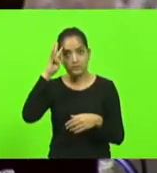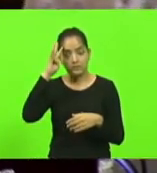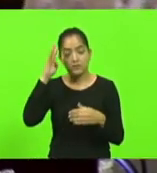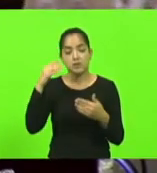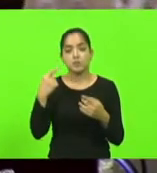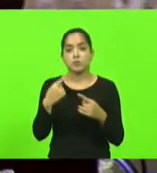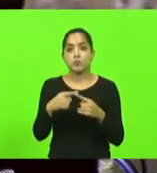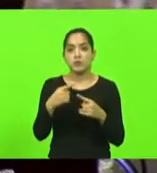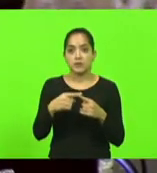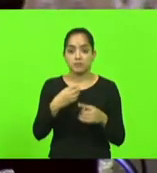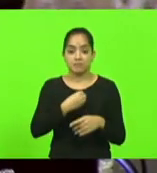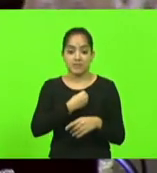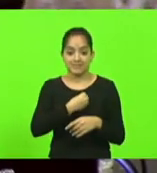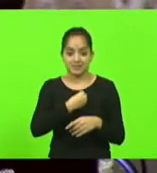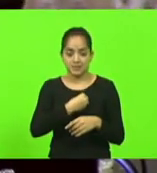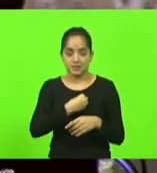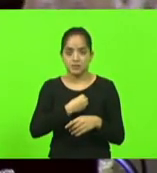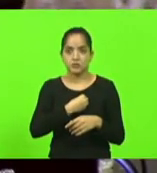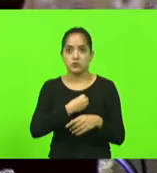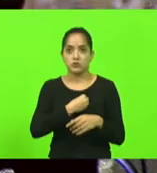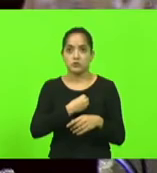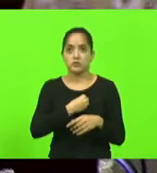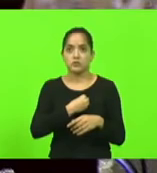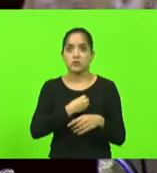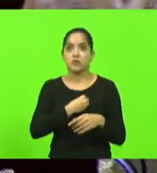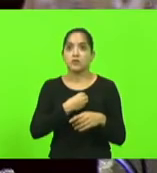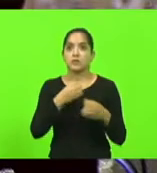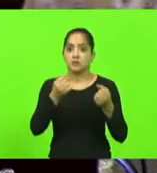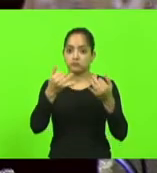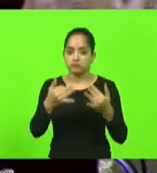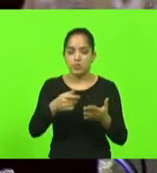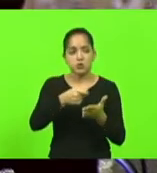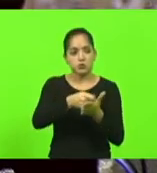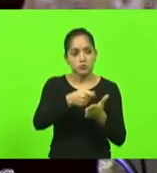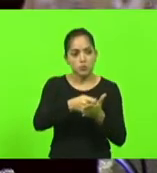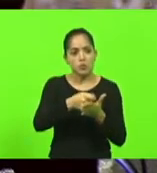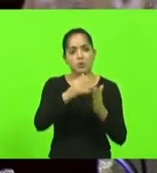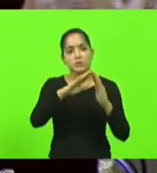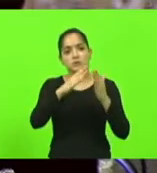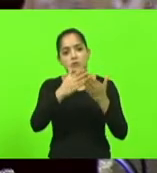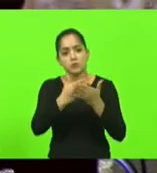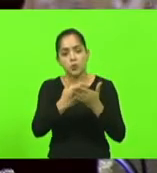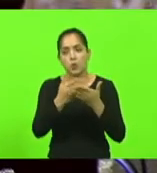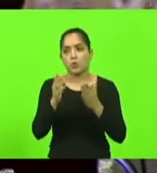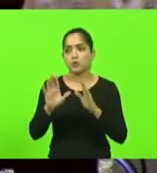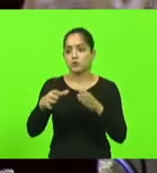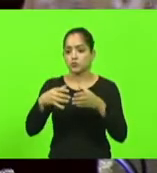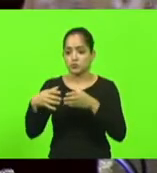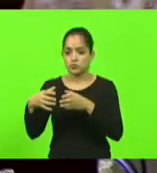porque, como disse o deputado Ismael, temos cobrado das outras instituições,